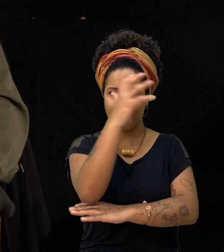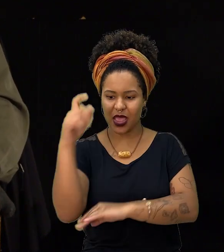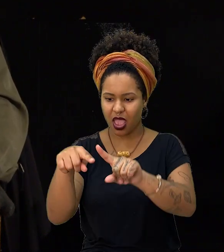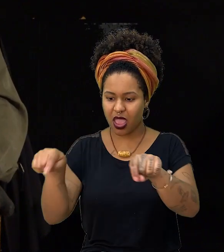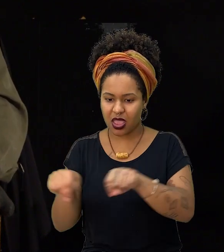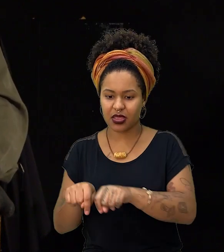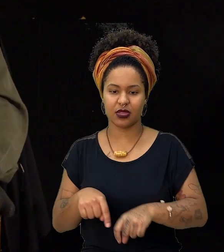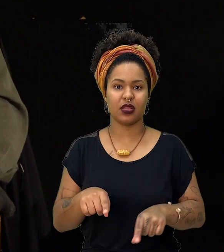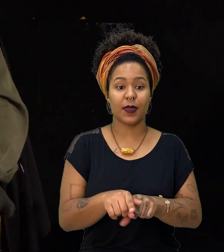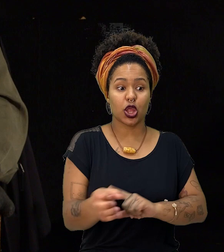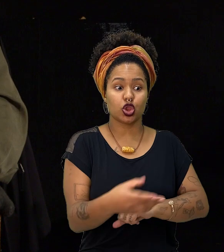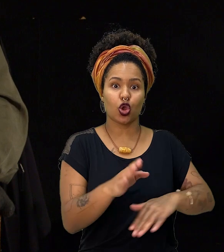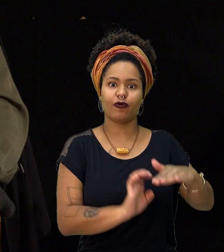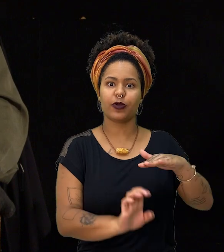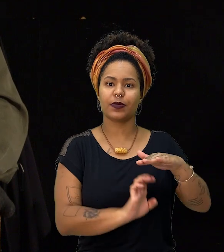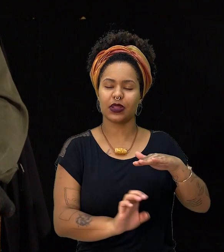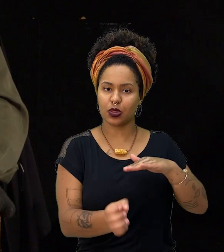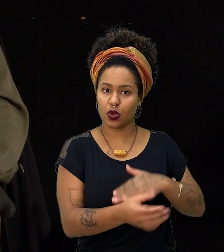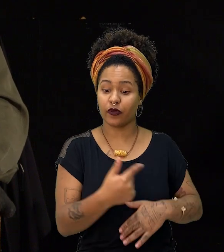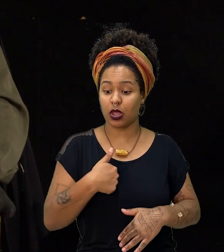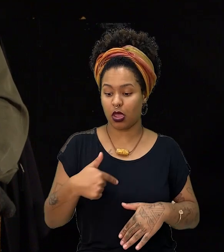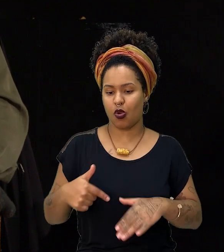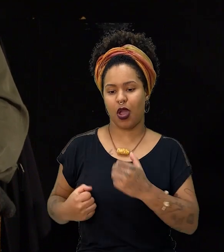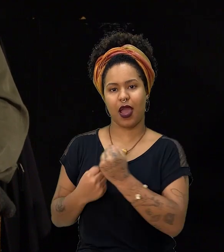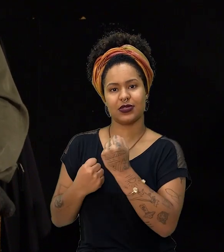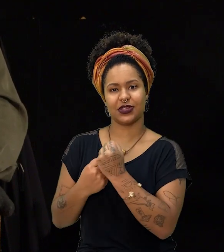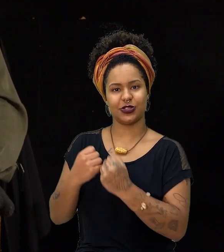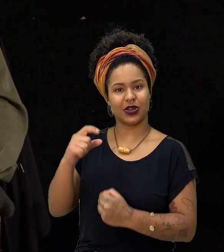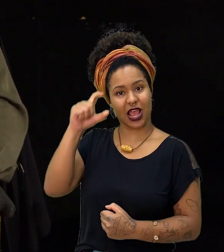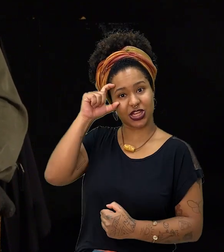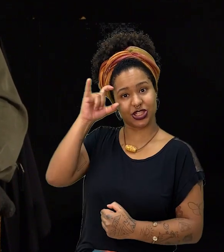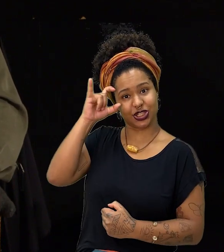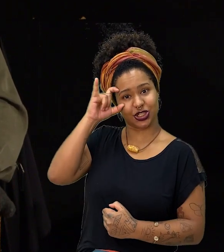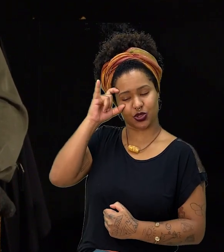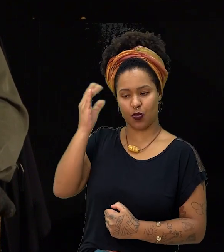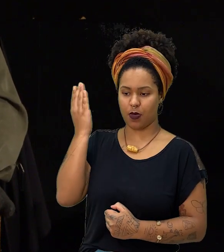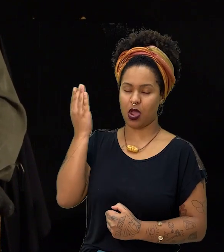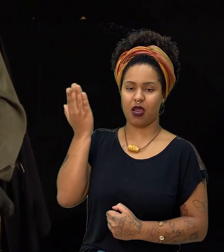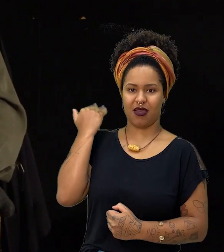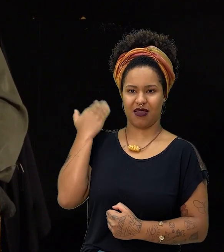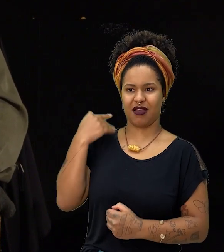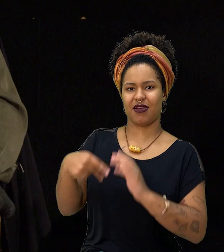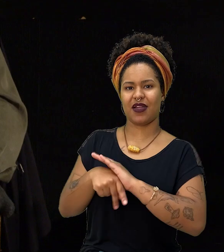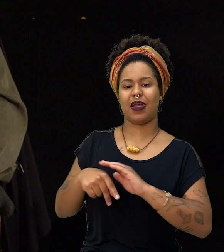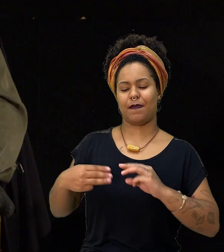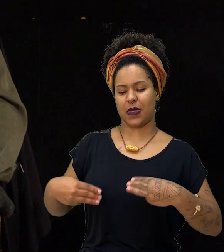novos empreendimentos, né? E eu estava na assessoria da Dilma, lá no Ministério de Minas e